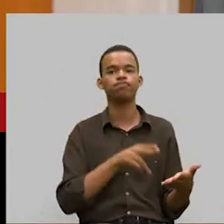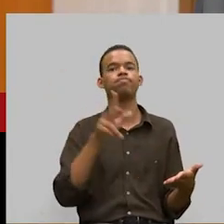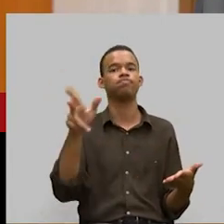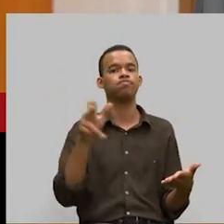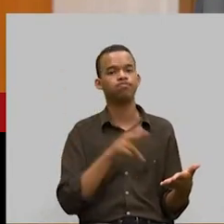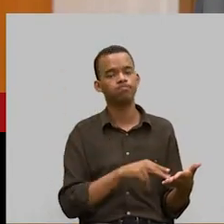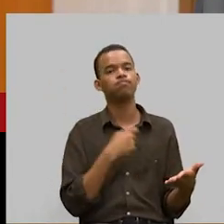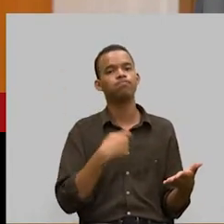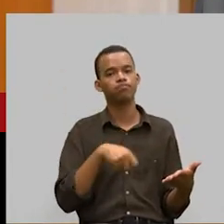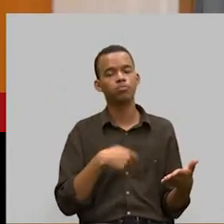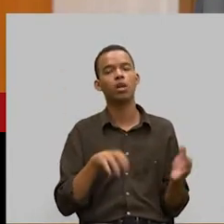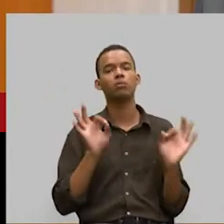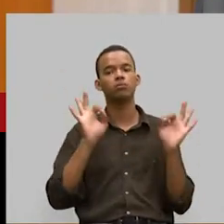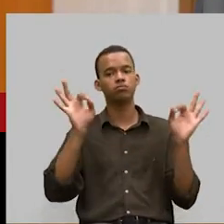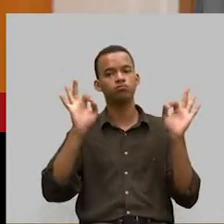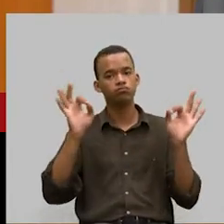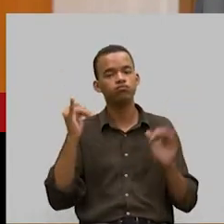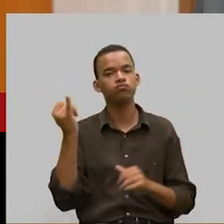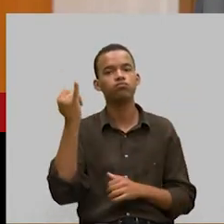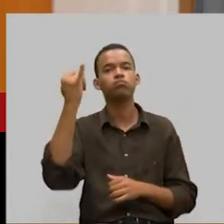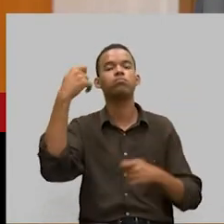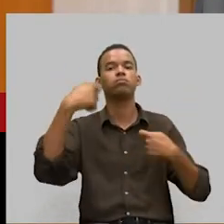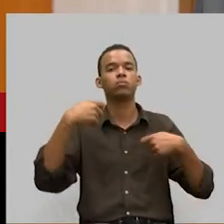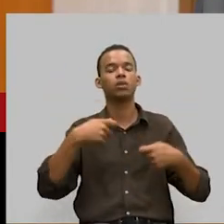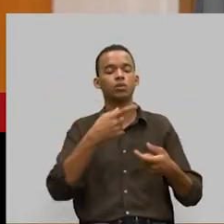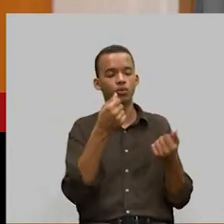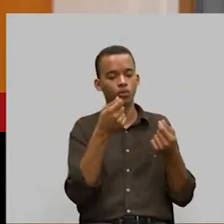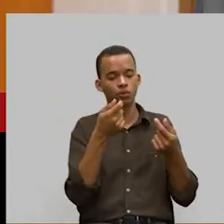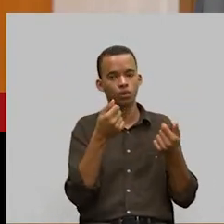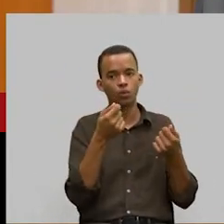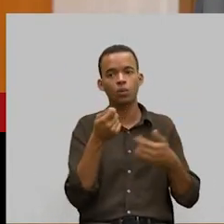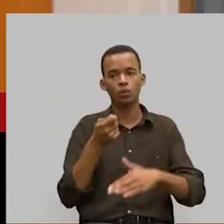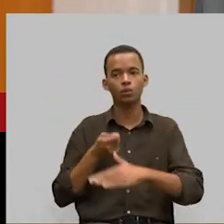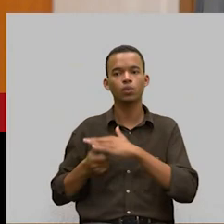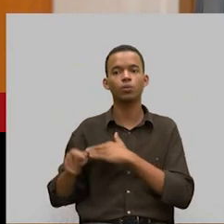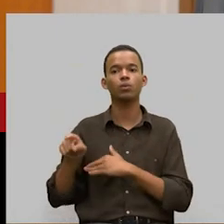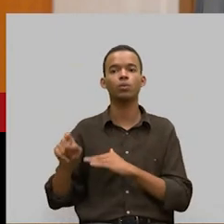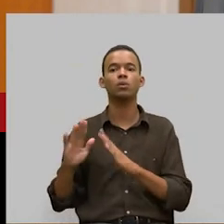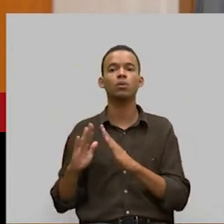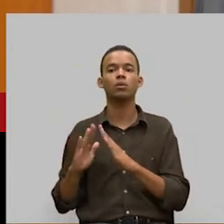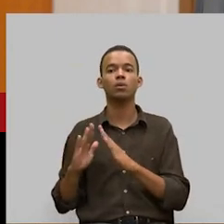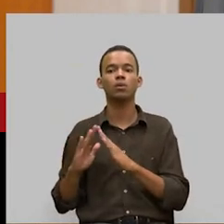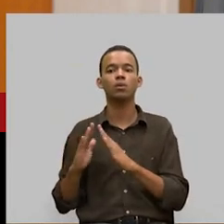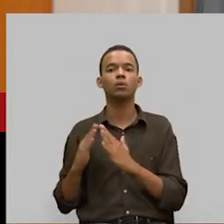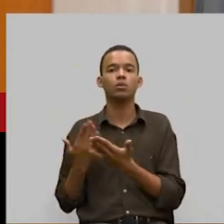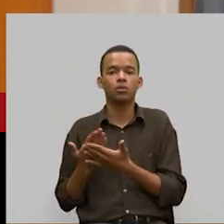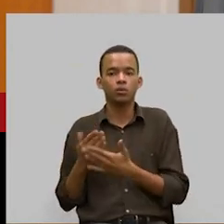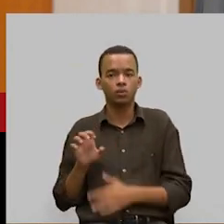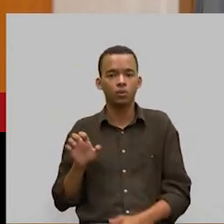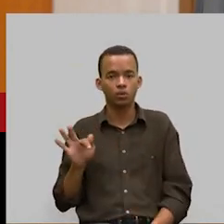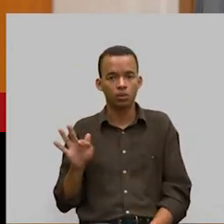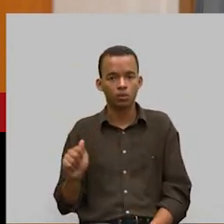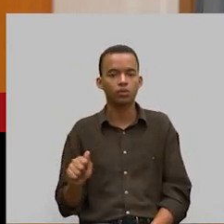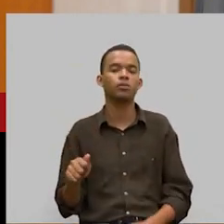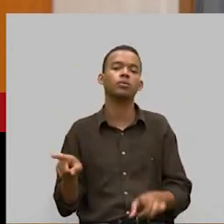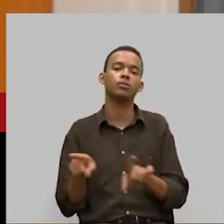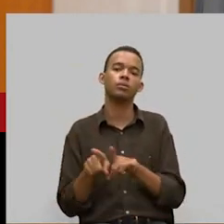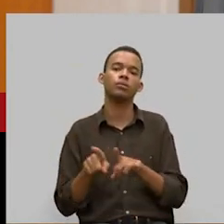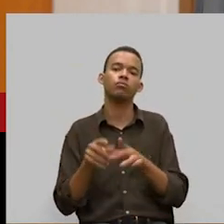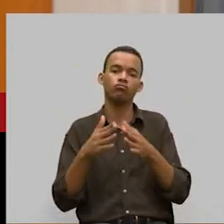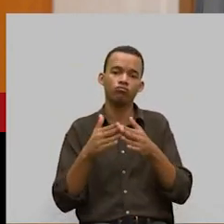essencial eh trazer recursos paraas efas né E para poder est trazendo pra gente uma boa